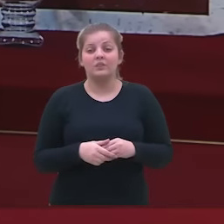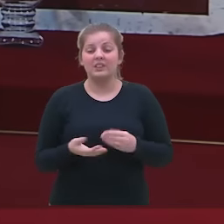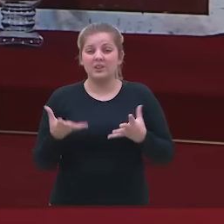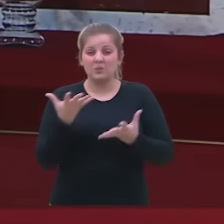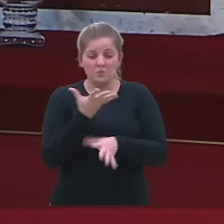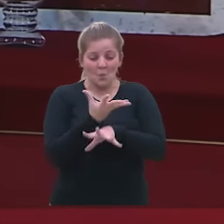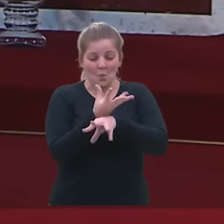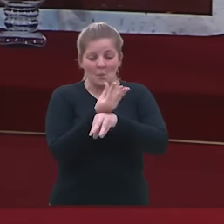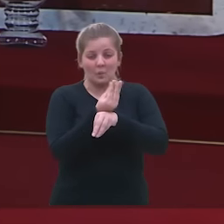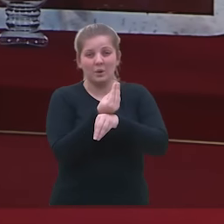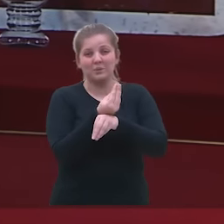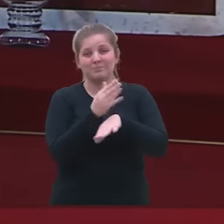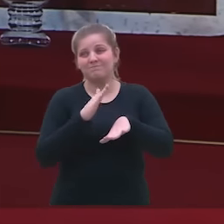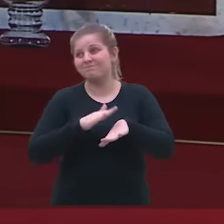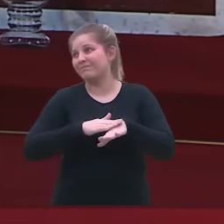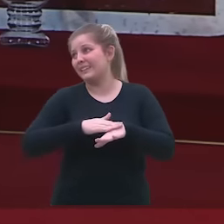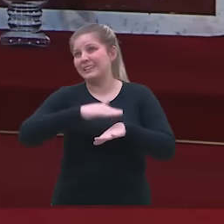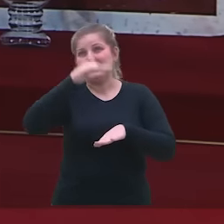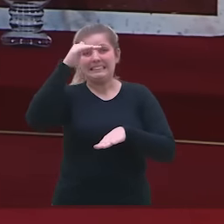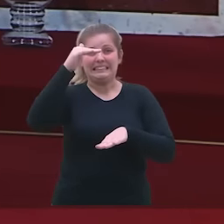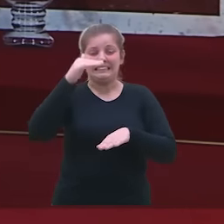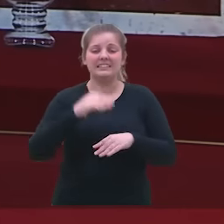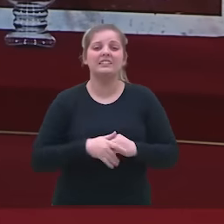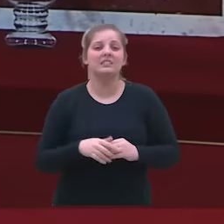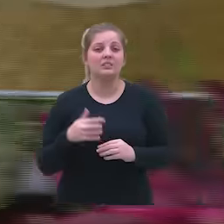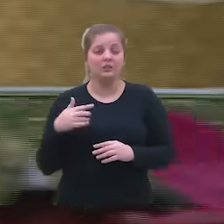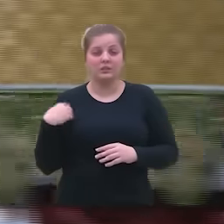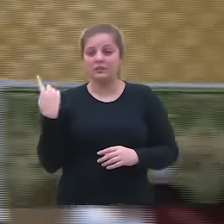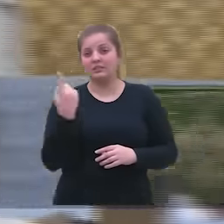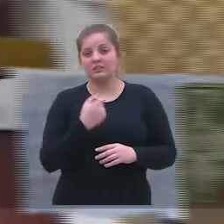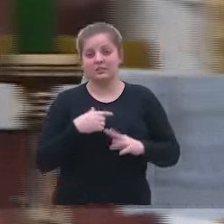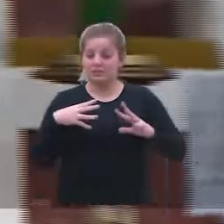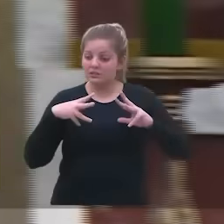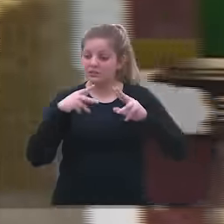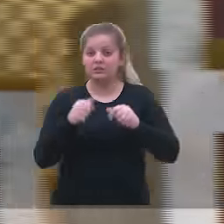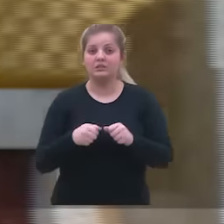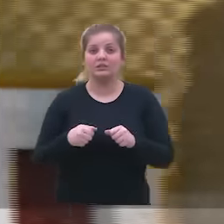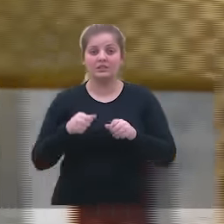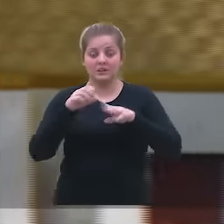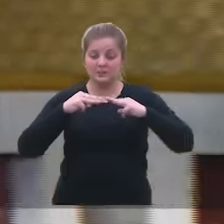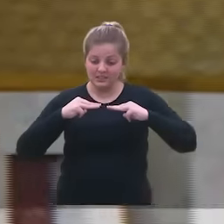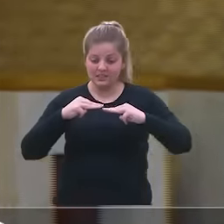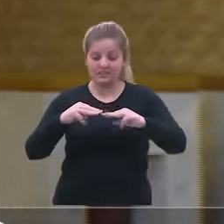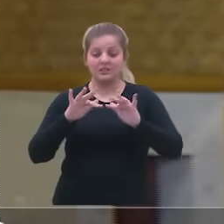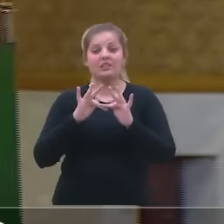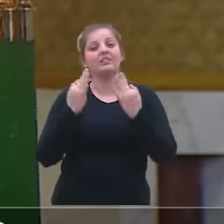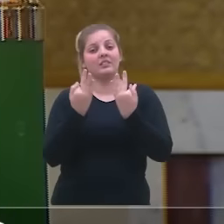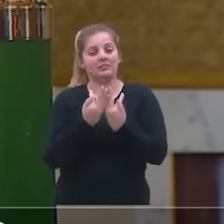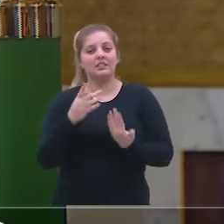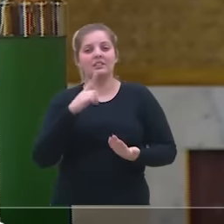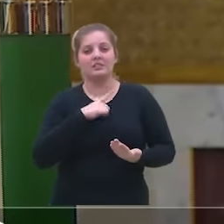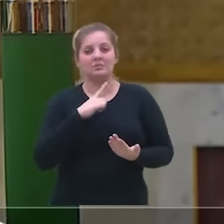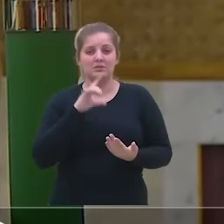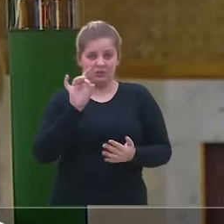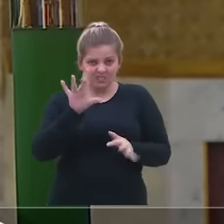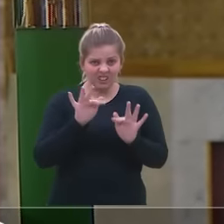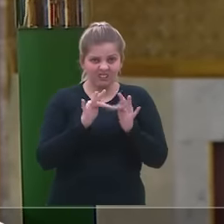maior Todos nós temos uma missão na família mas não é só